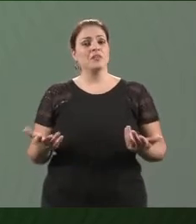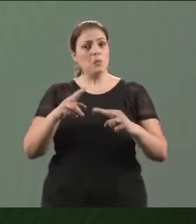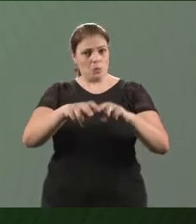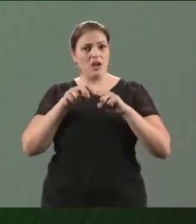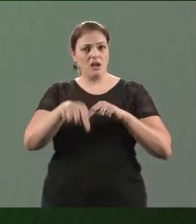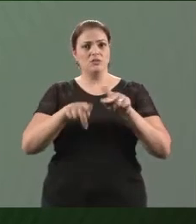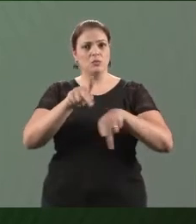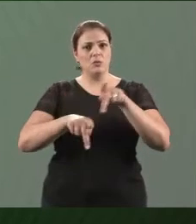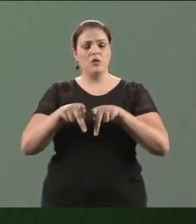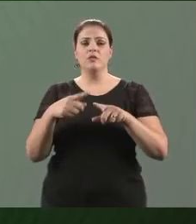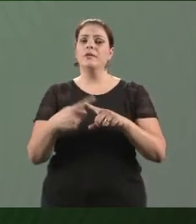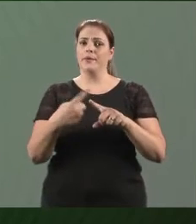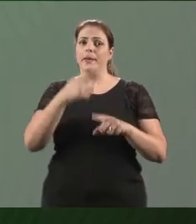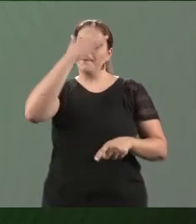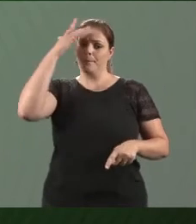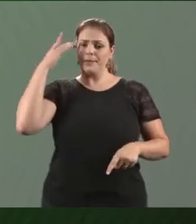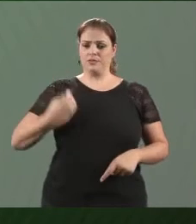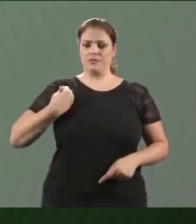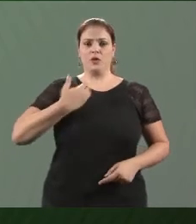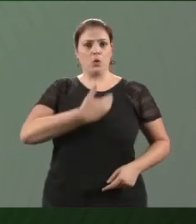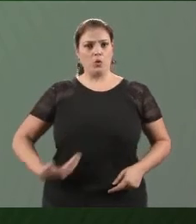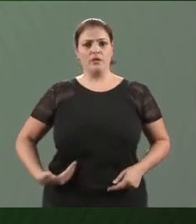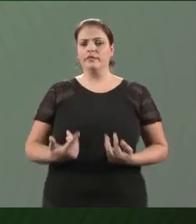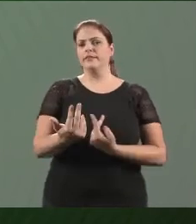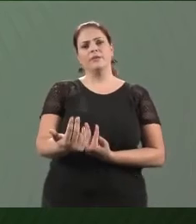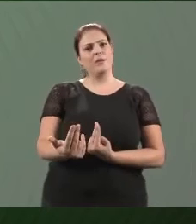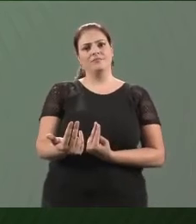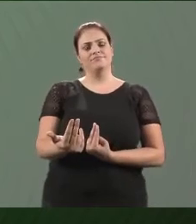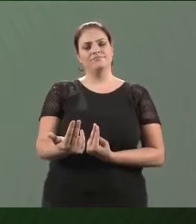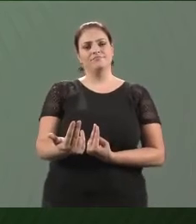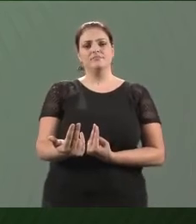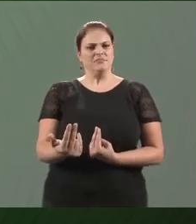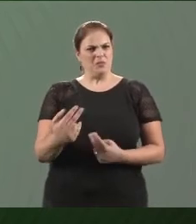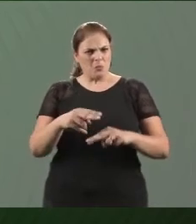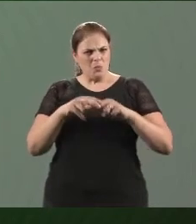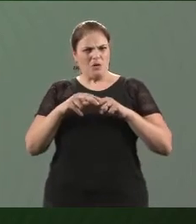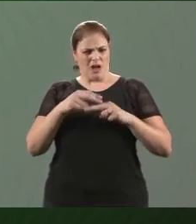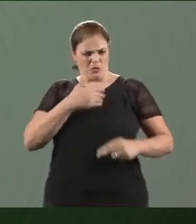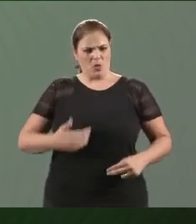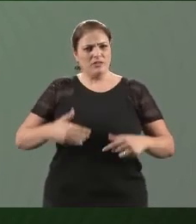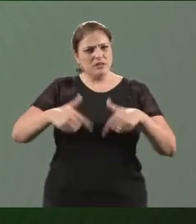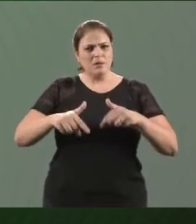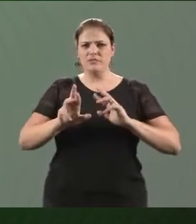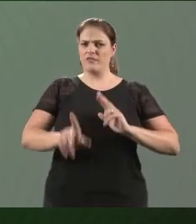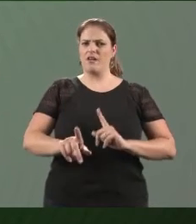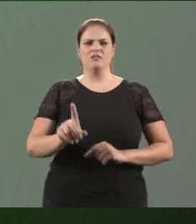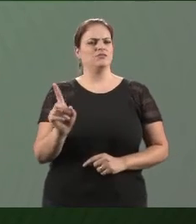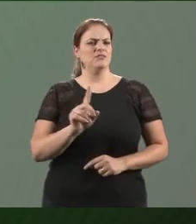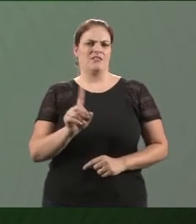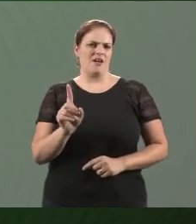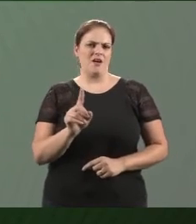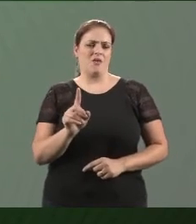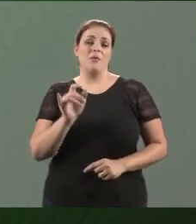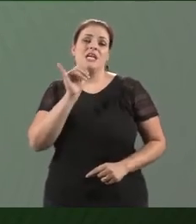porque aqueles que exercem o poder são também pessoas do povo. O exercício do poder não torna ninguém diferente, como se